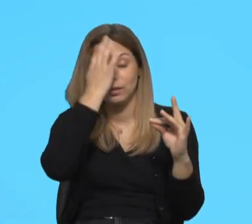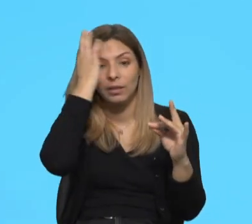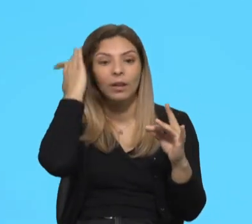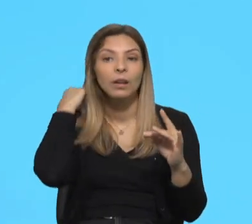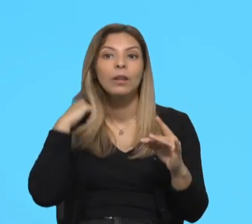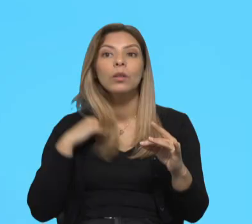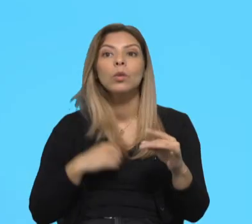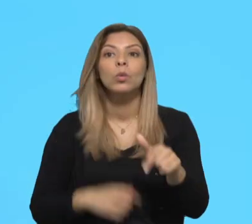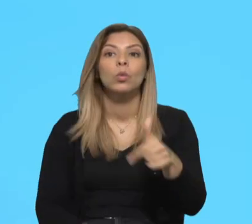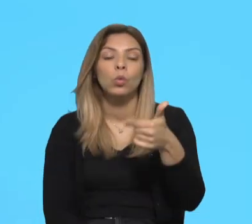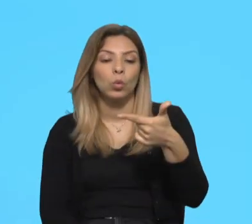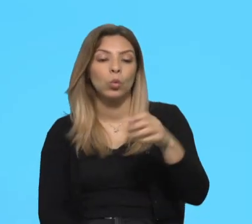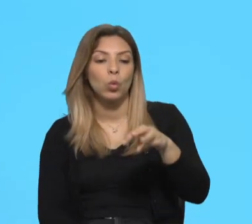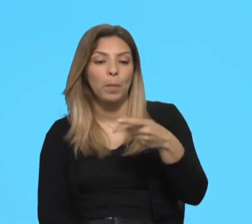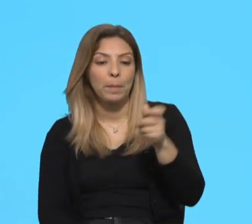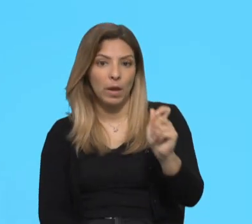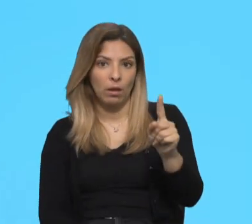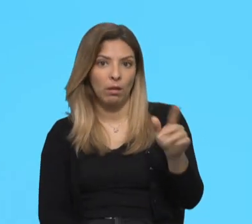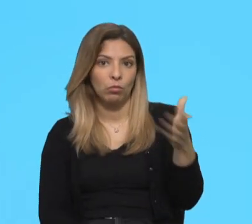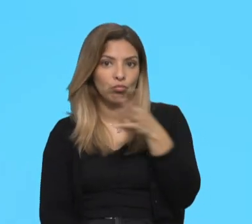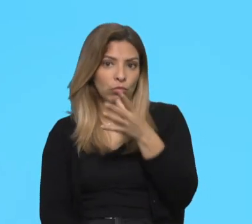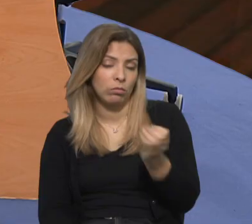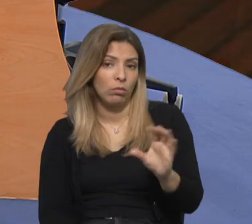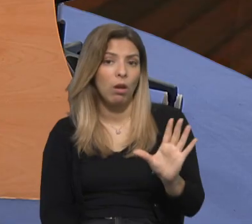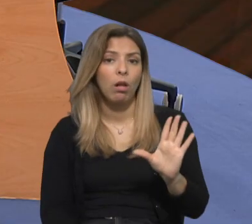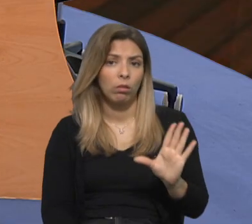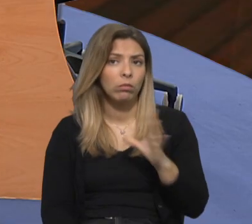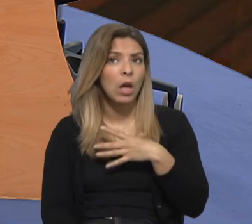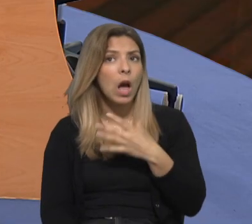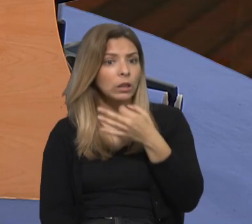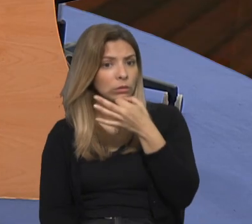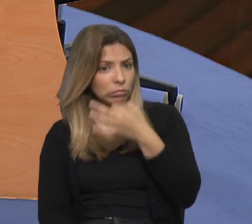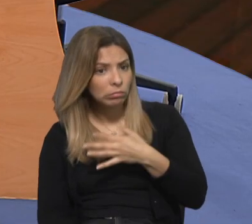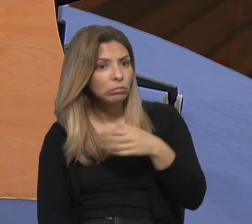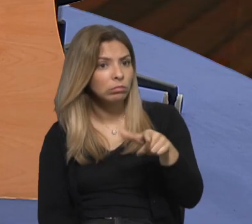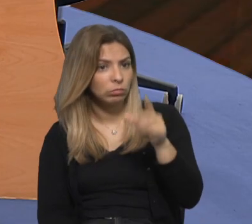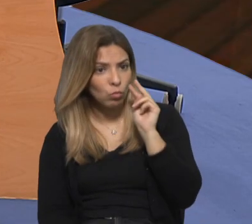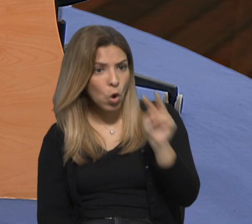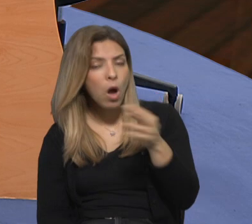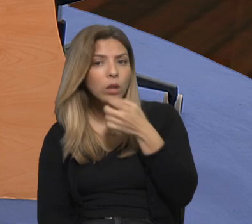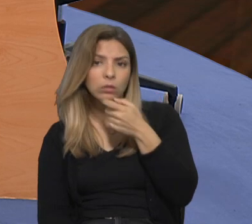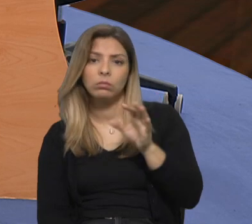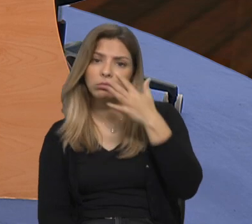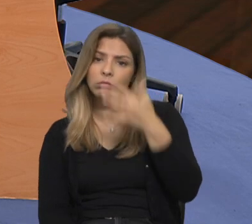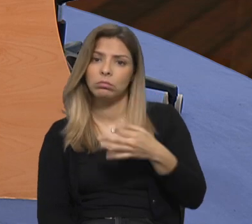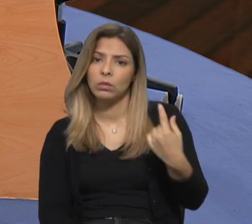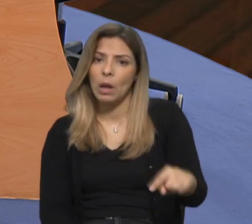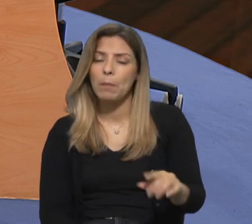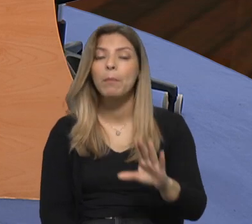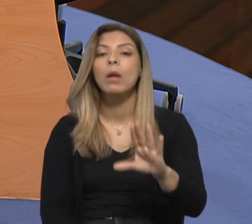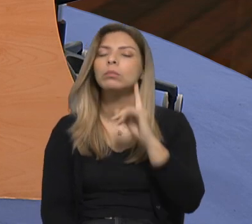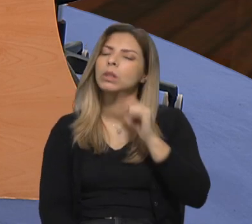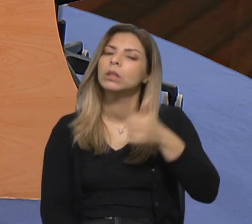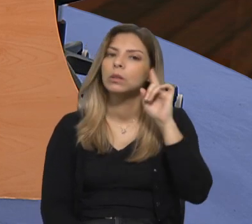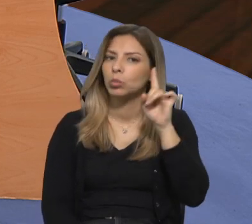não teve papas na língua e disse: eu só acredito se vir. Há aqui um pormenor que creio que é muito